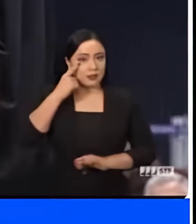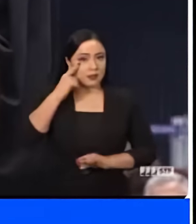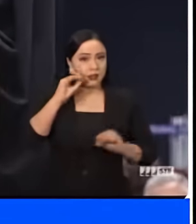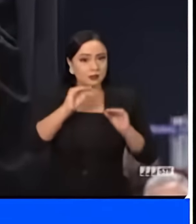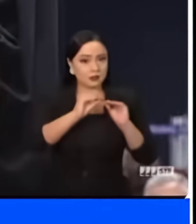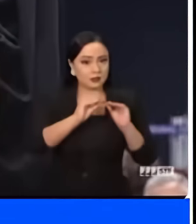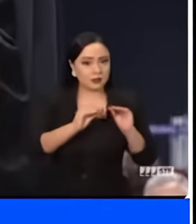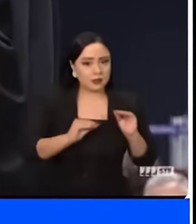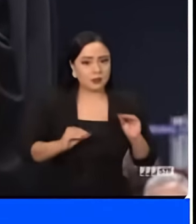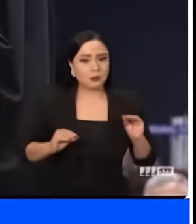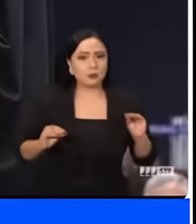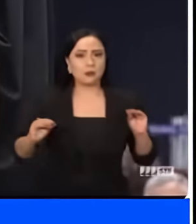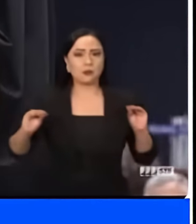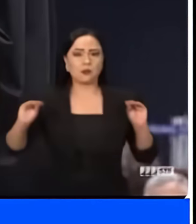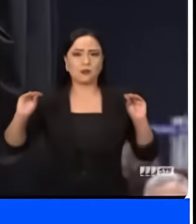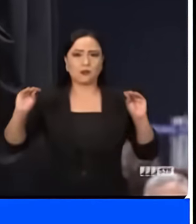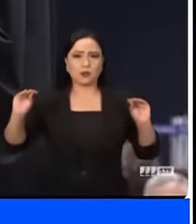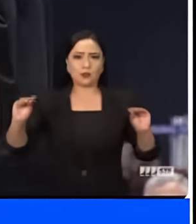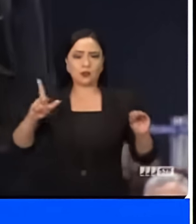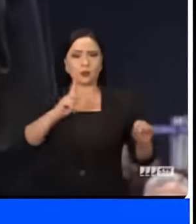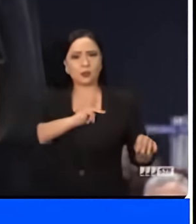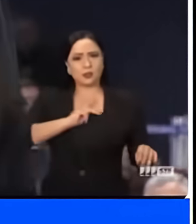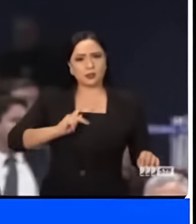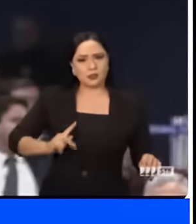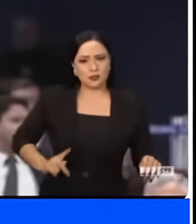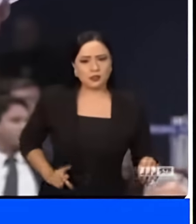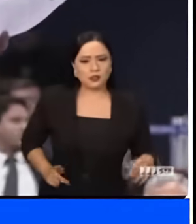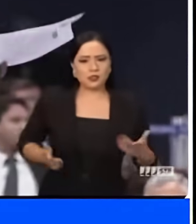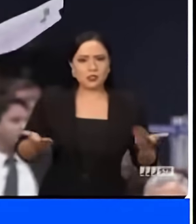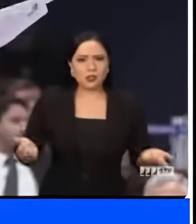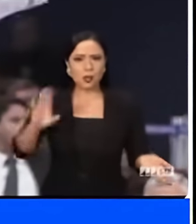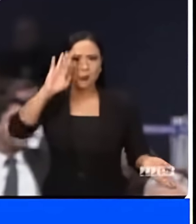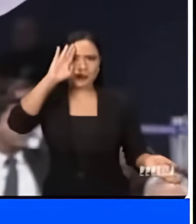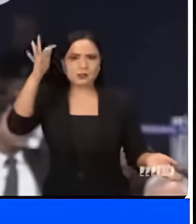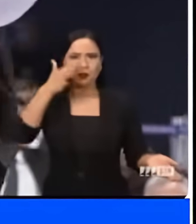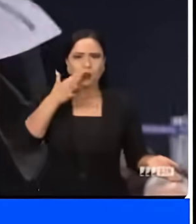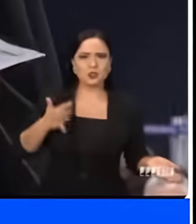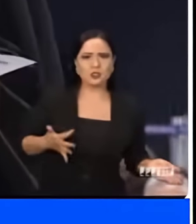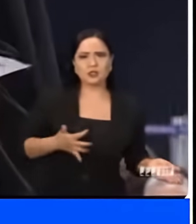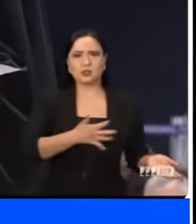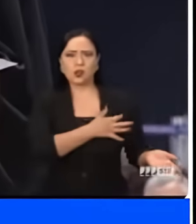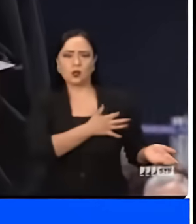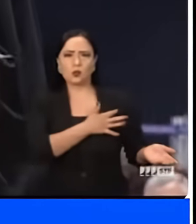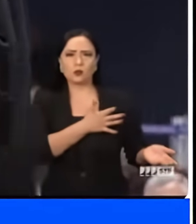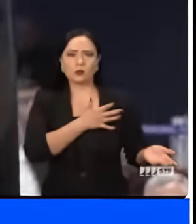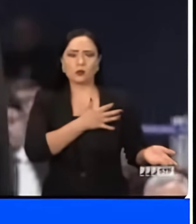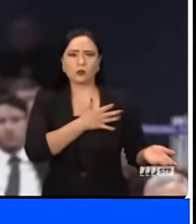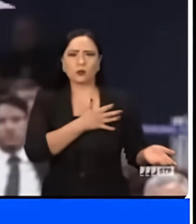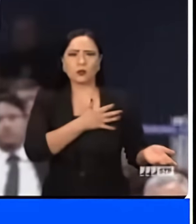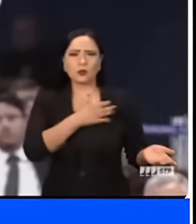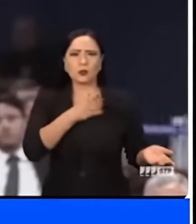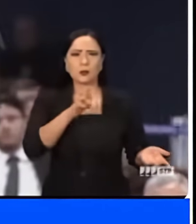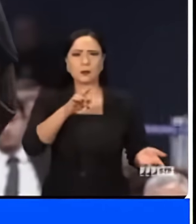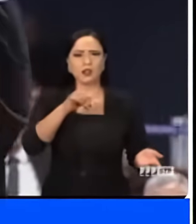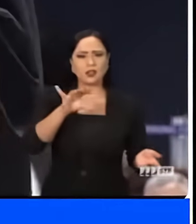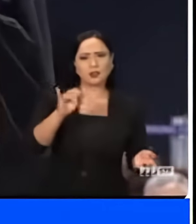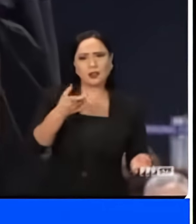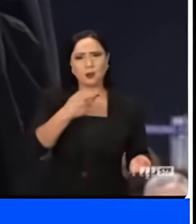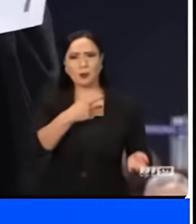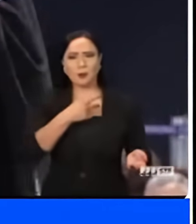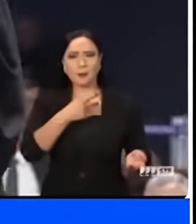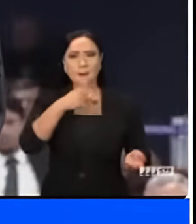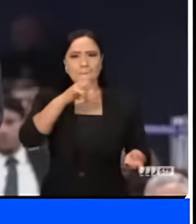a mais do presidente. Então, a principal testemunha de acusação, Brigadeiro Batista Júnior, está dizendo que o general Paulo Sérgio estava tentando